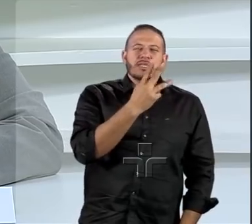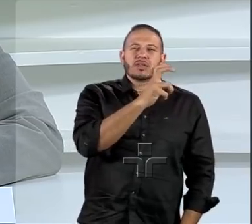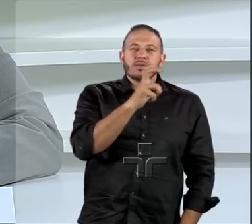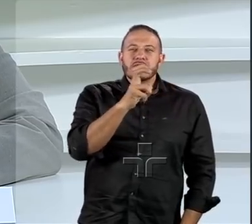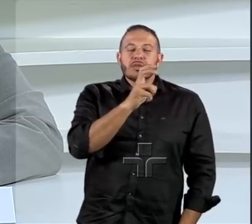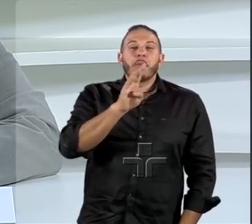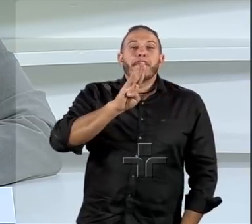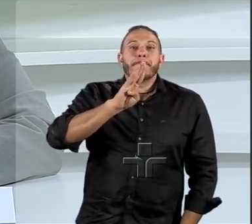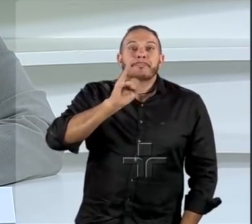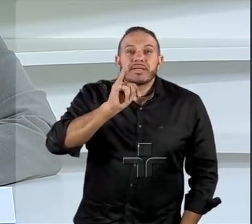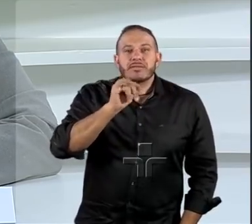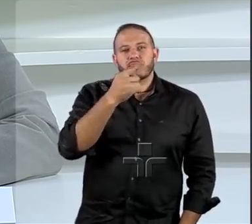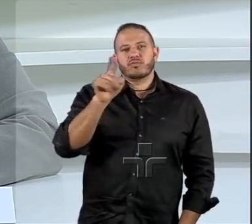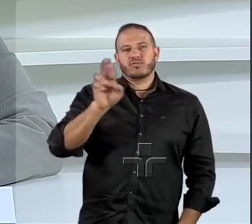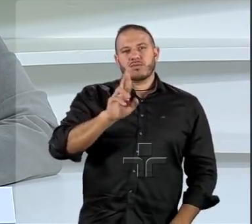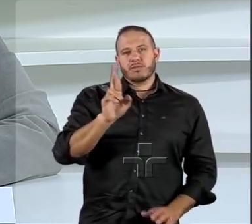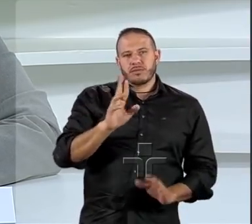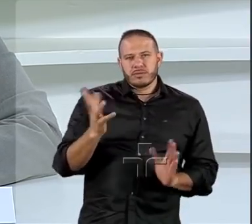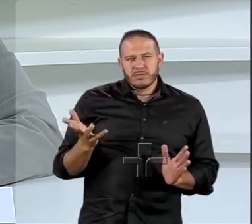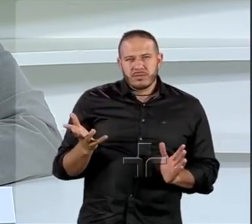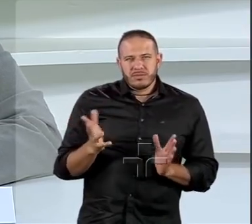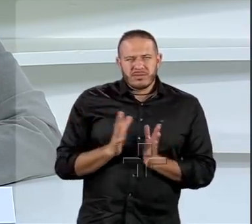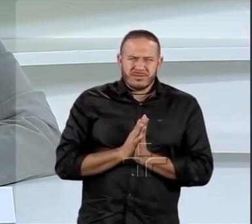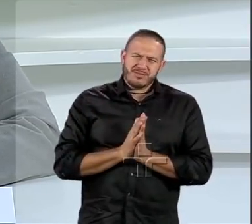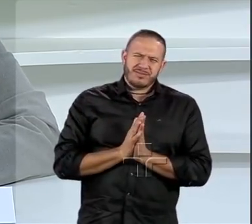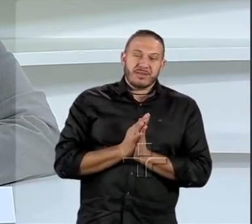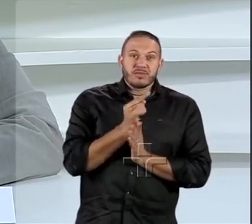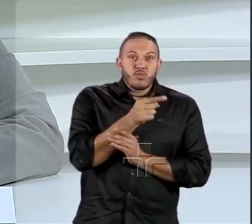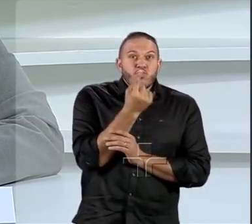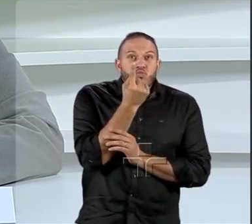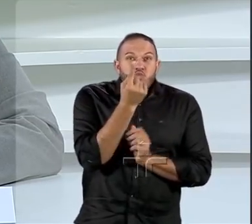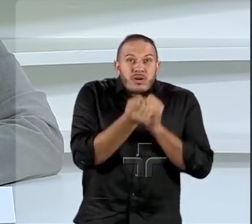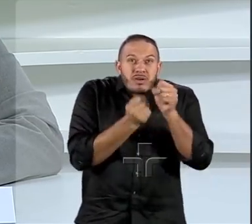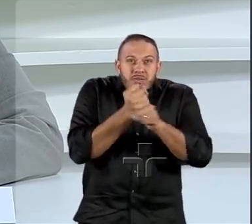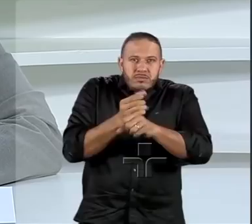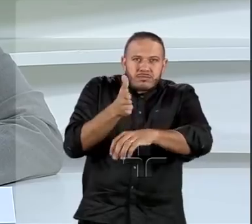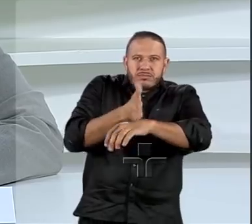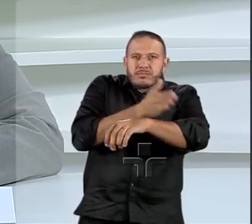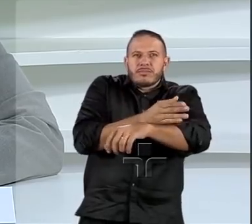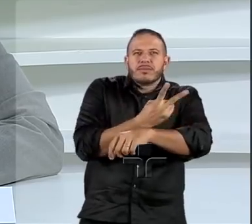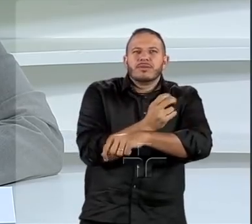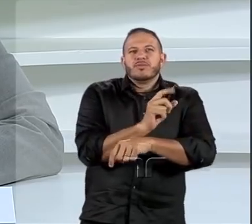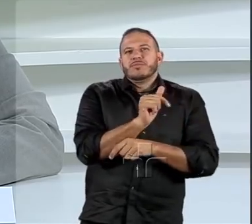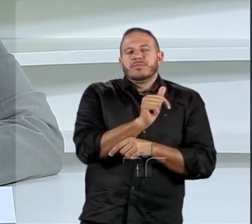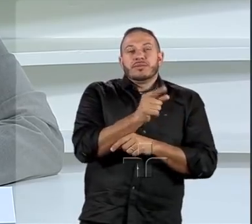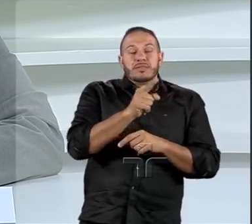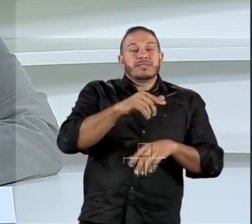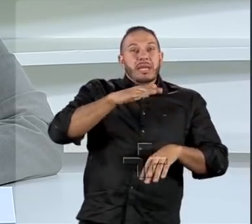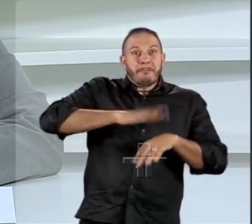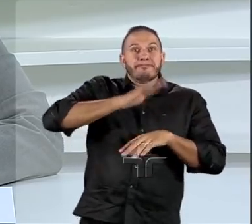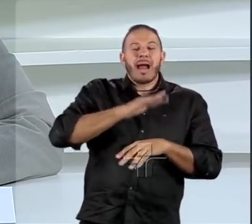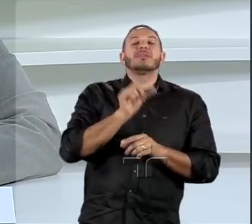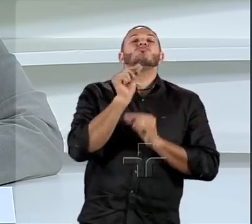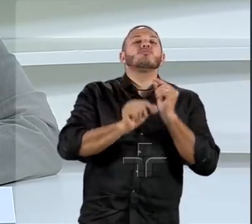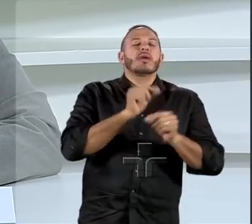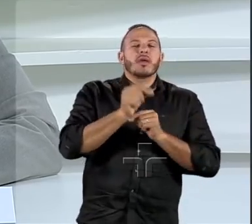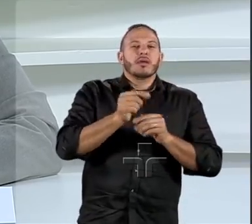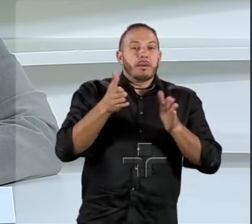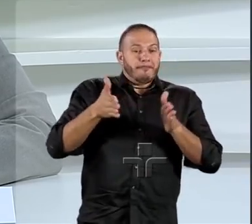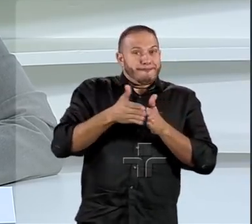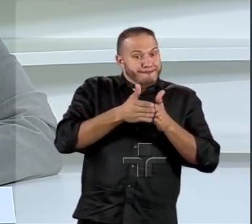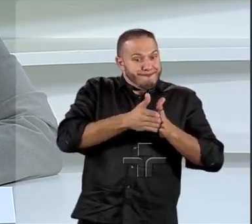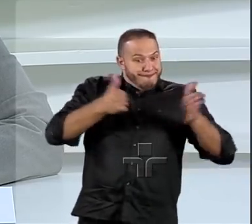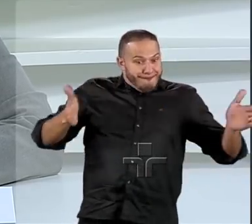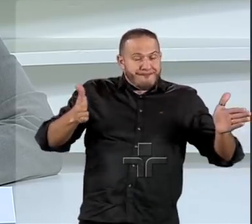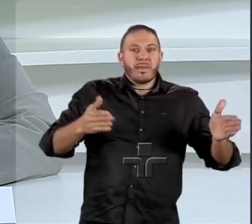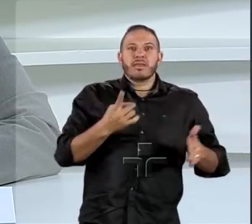bilhões. Isso, gente, em um ano, 2017, é mais do que 10 anos de CPMF.